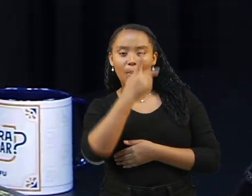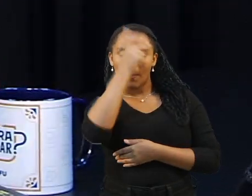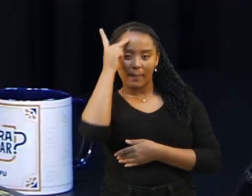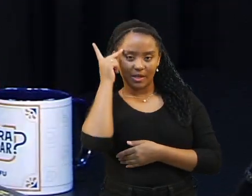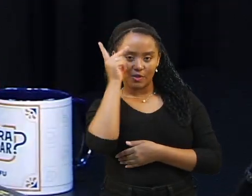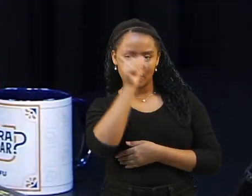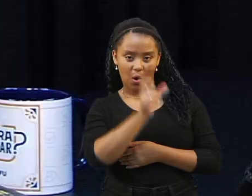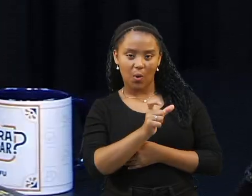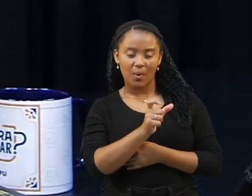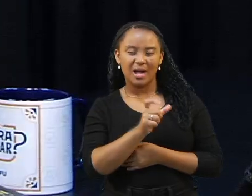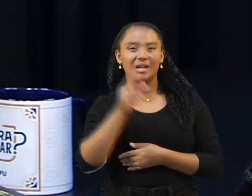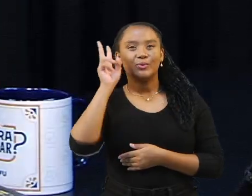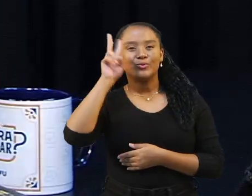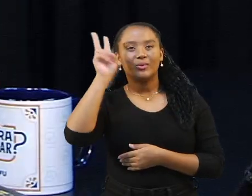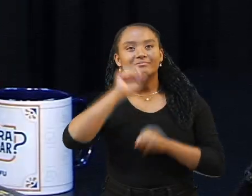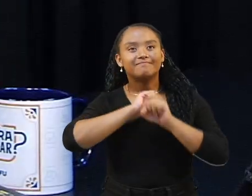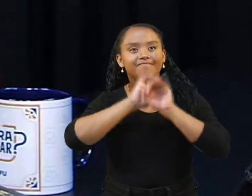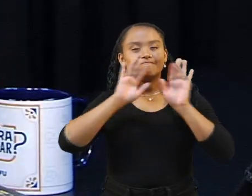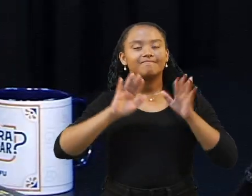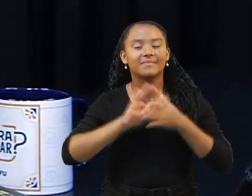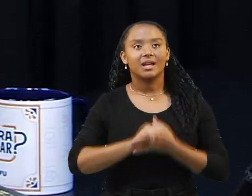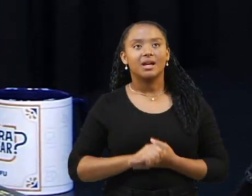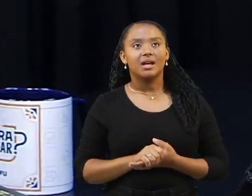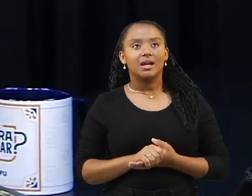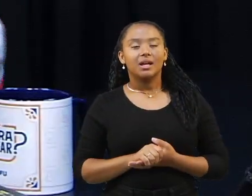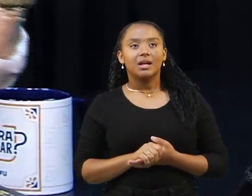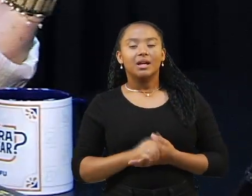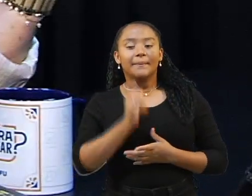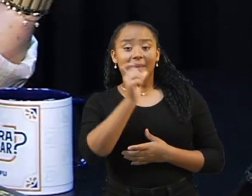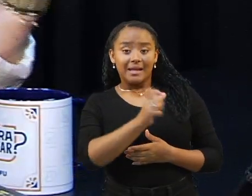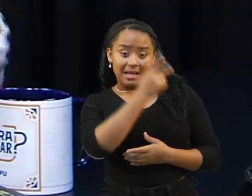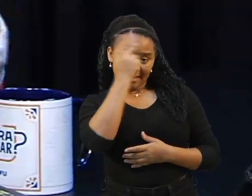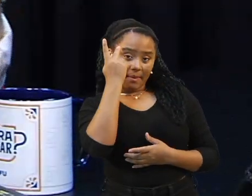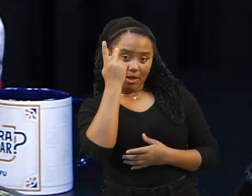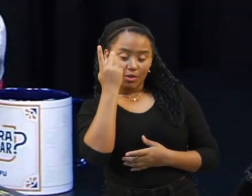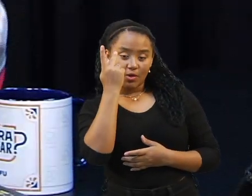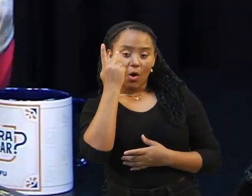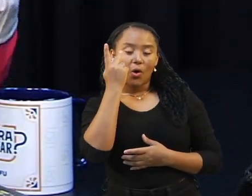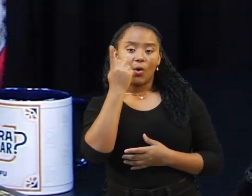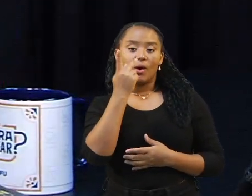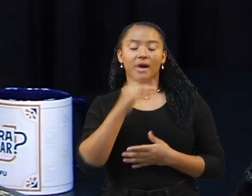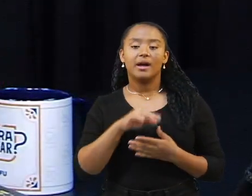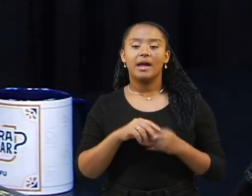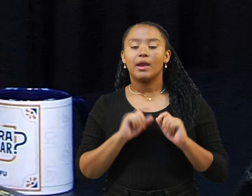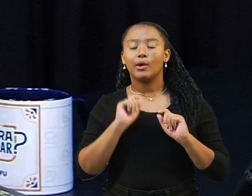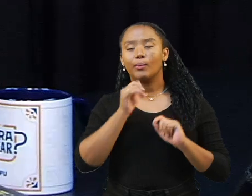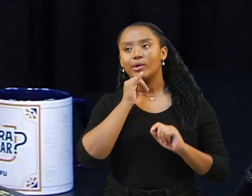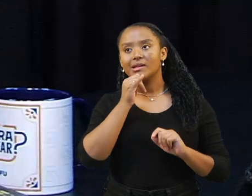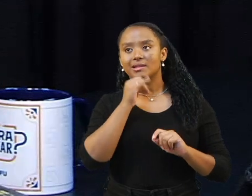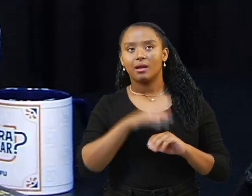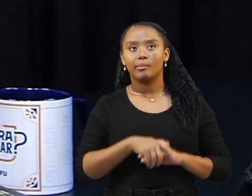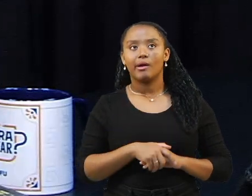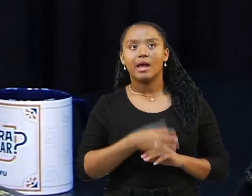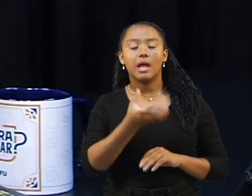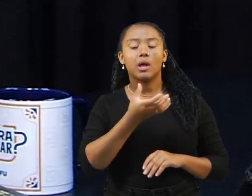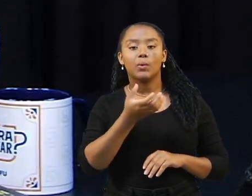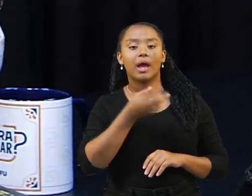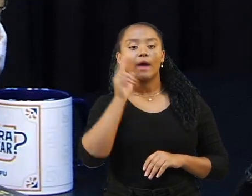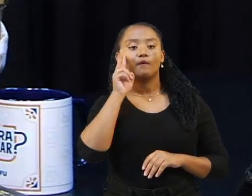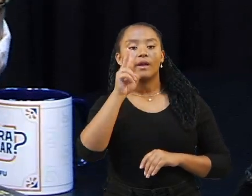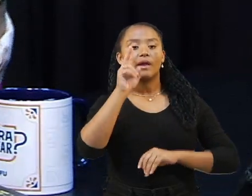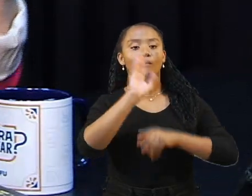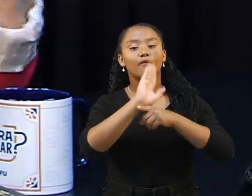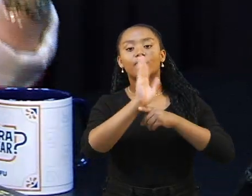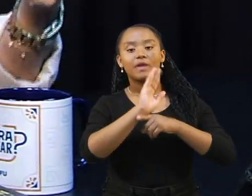eu não me recordo bem, ele punha uma tela, você comprava, eu quero assistir o filme tal.